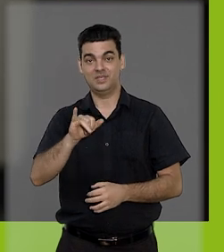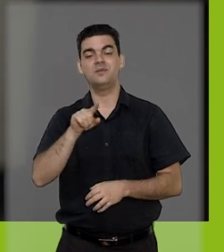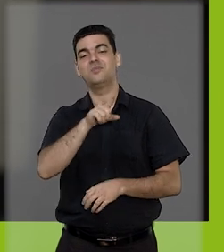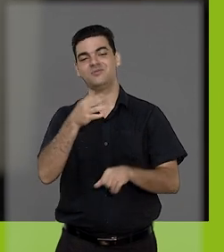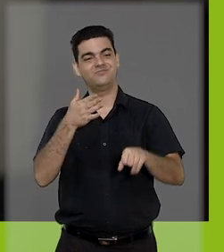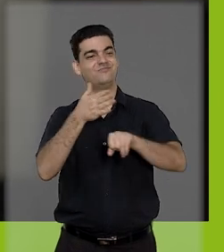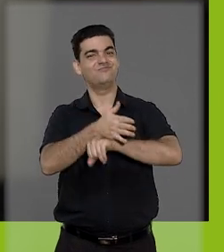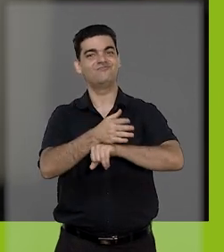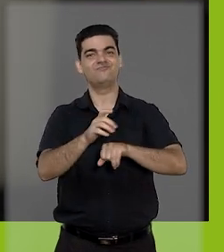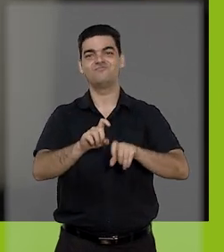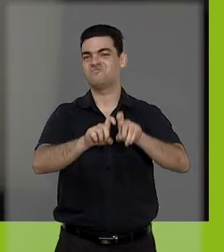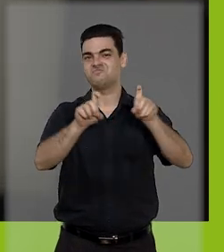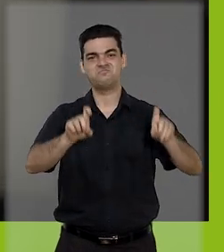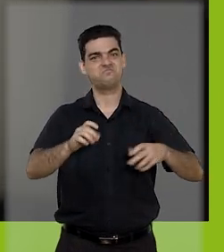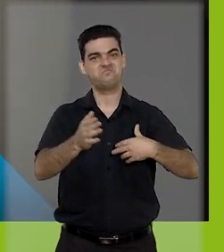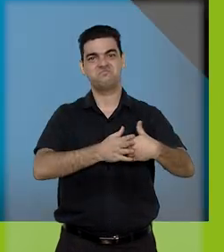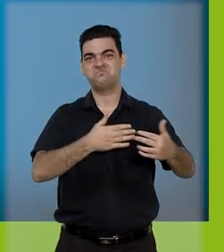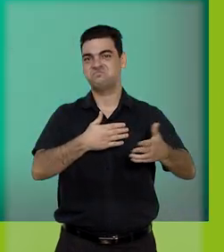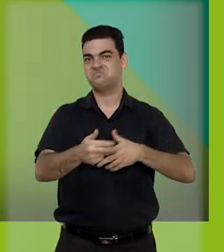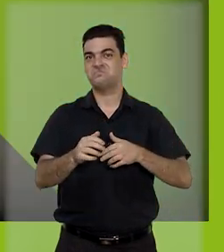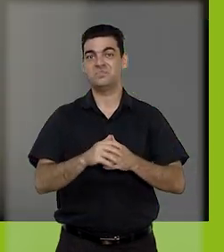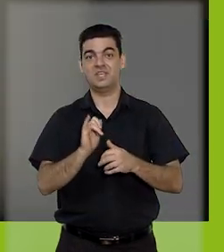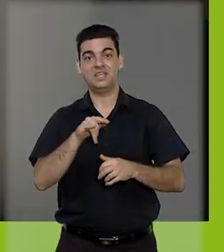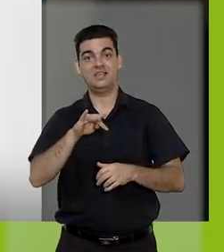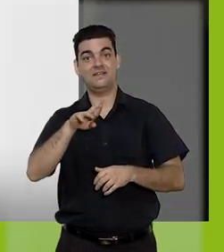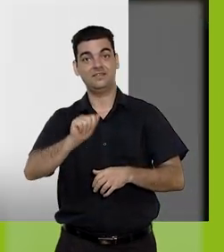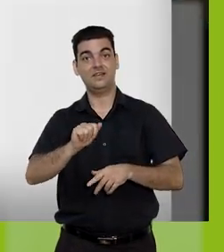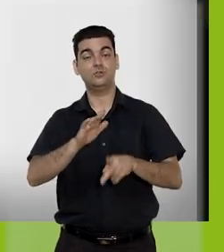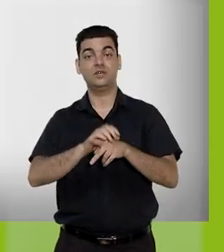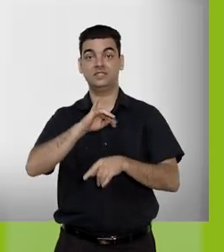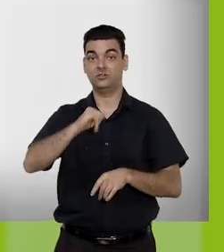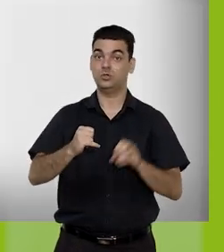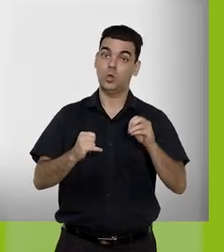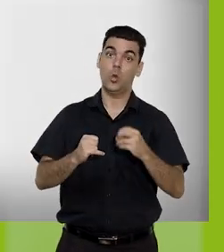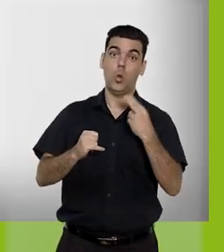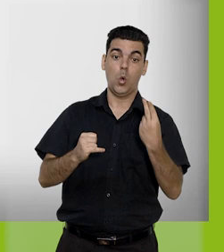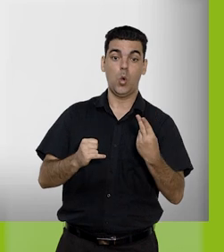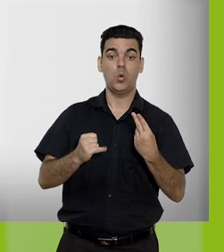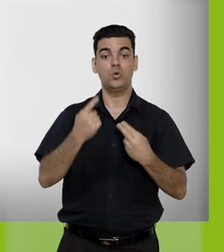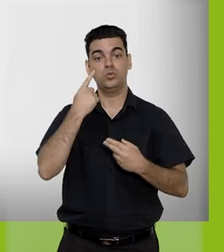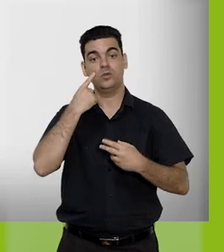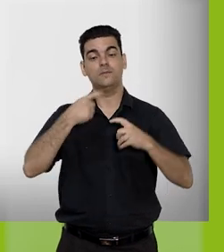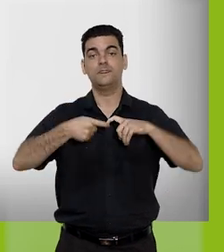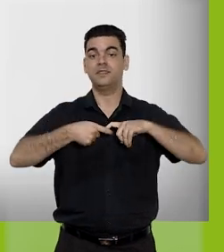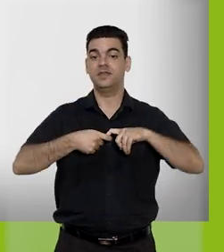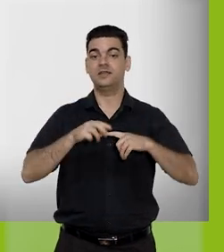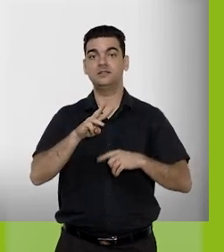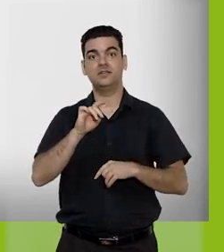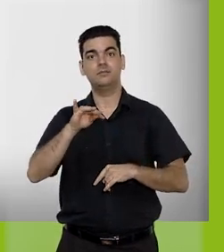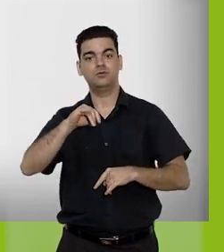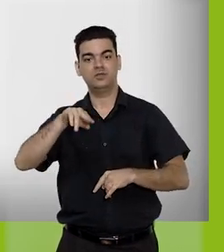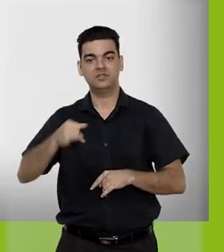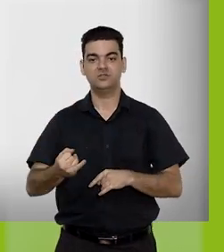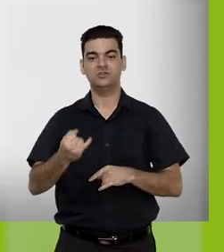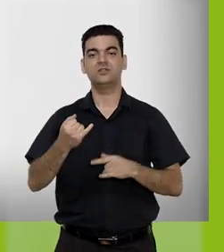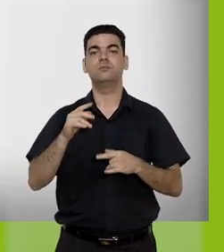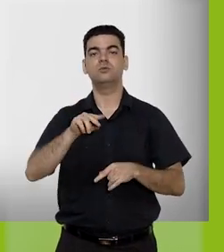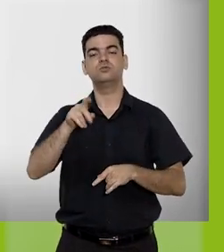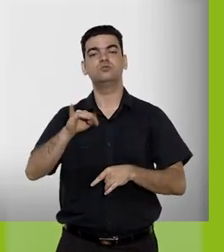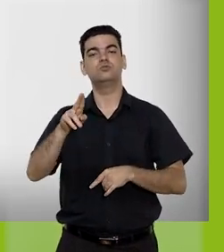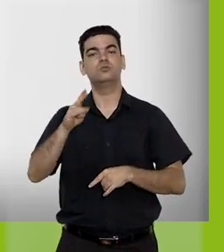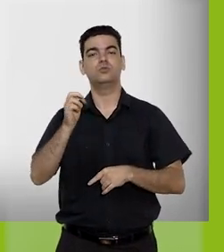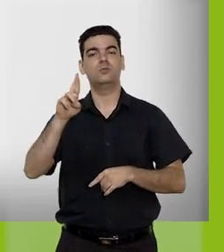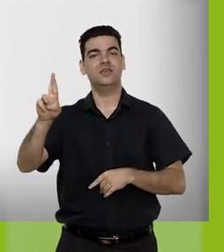pode ser acessado de qualquer navegador na intranet do STJ ou através do endereço sei.stj